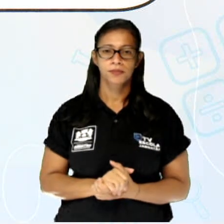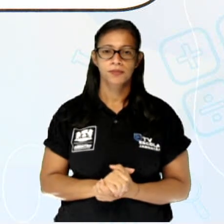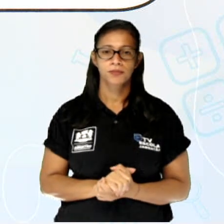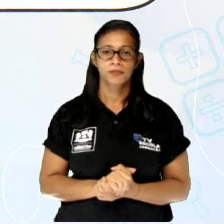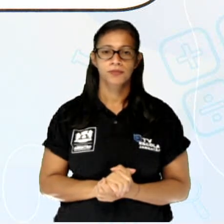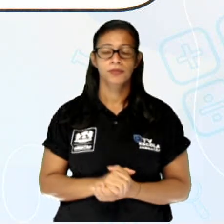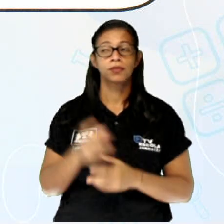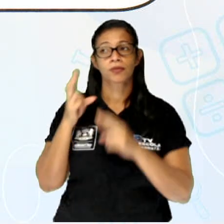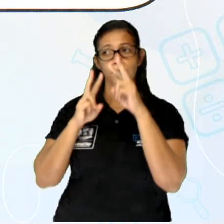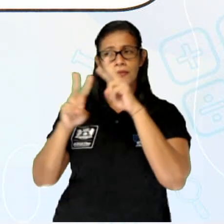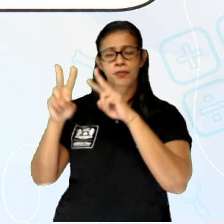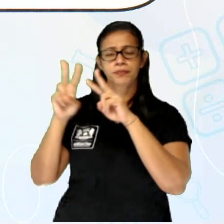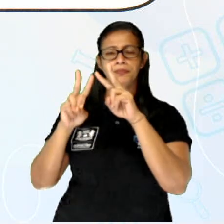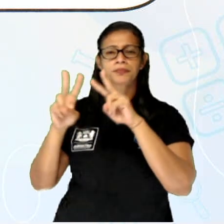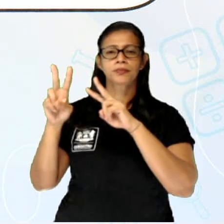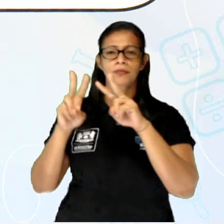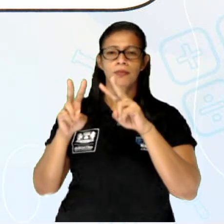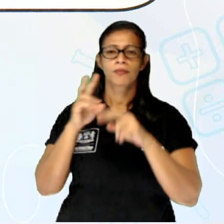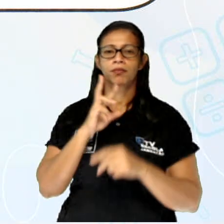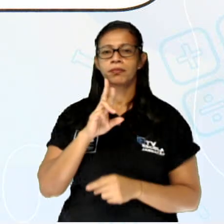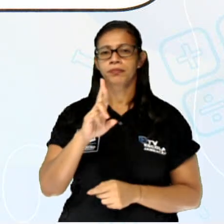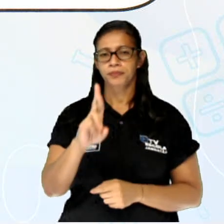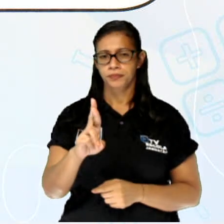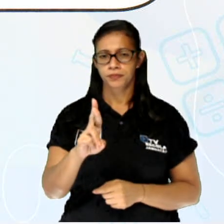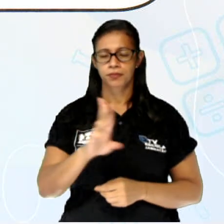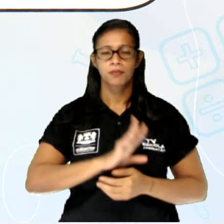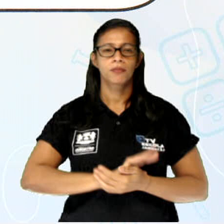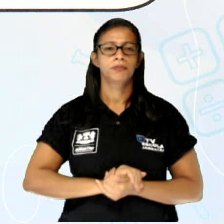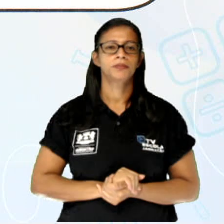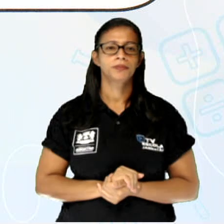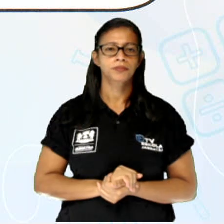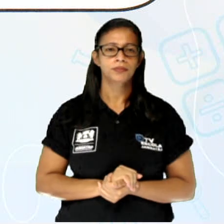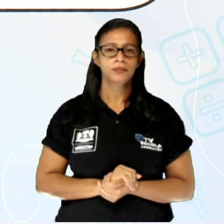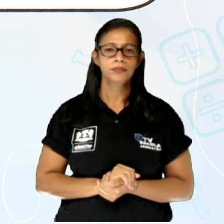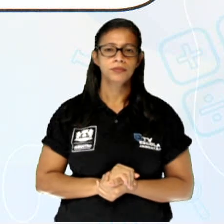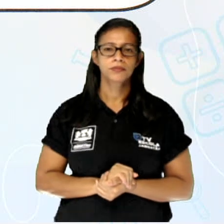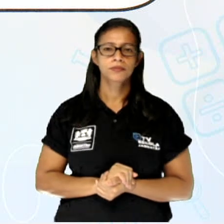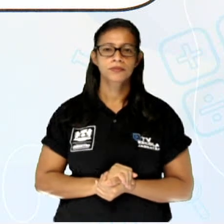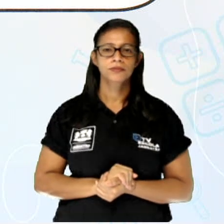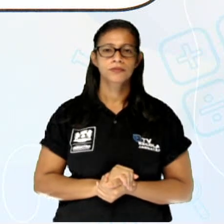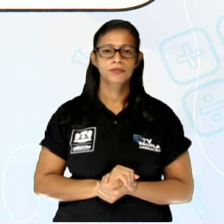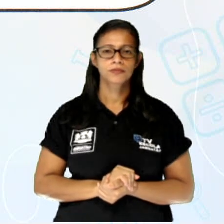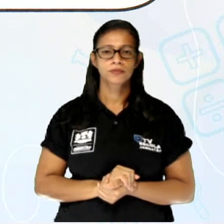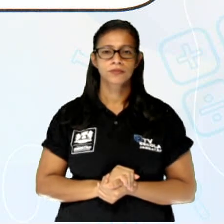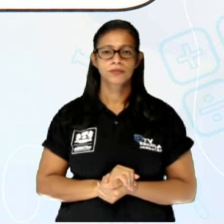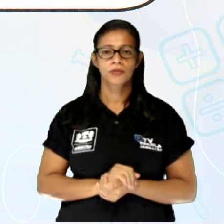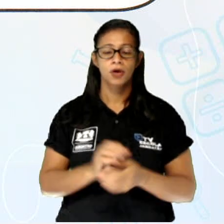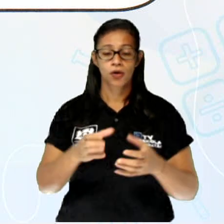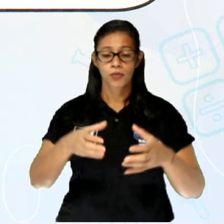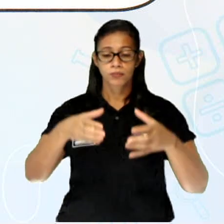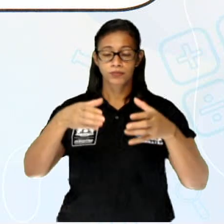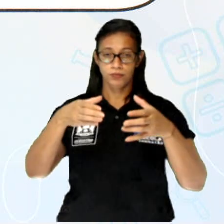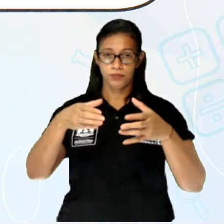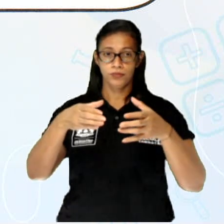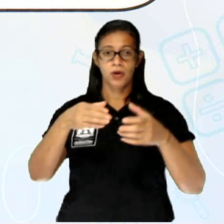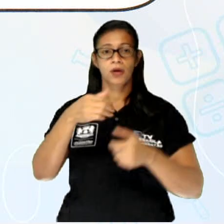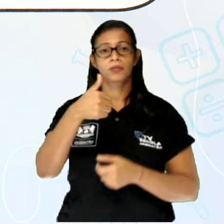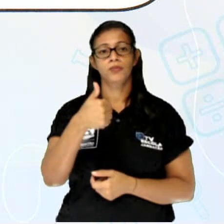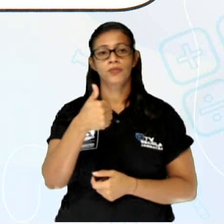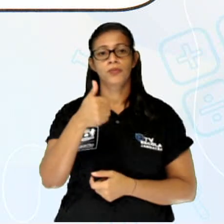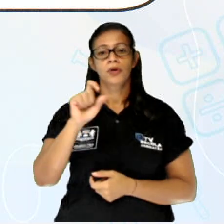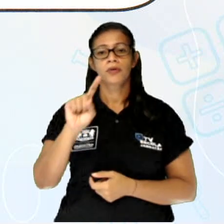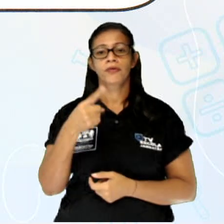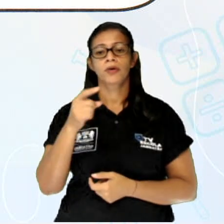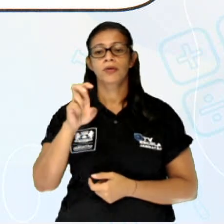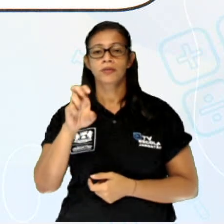Observe a cena a seguir e responda à pergunta de Disseu. Com uma jarra de 1,5 litros cheia, Eu